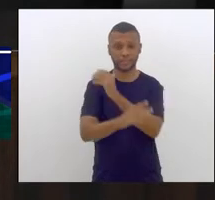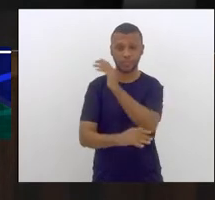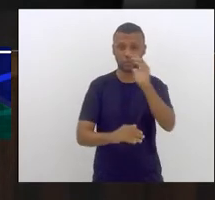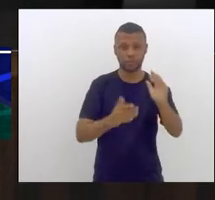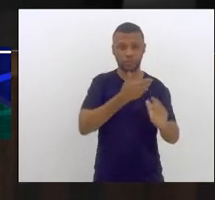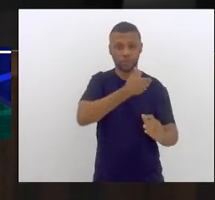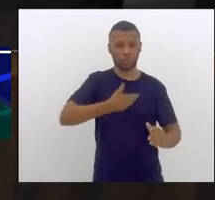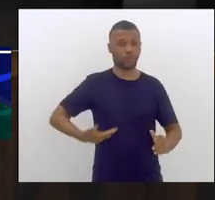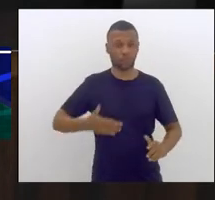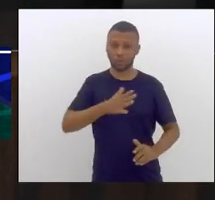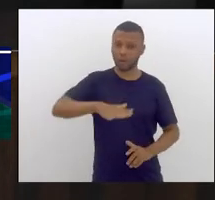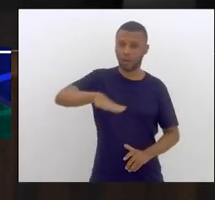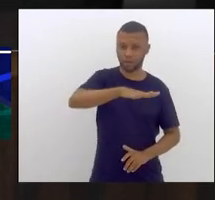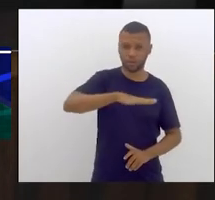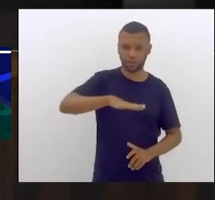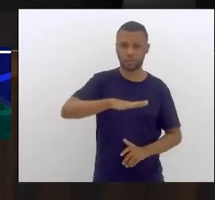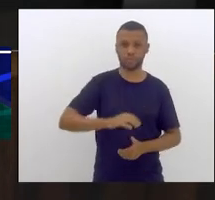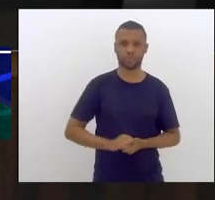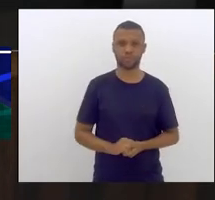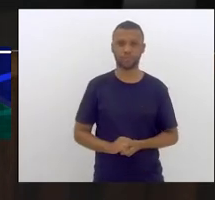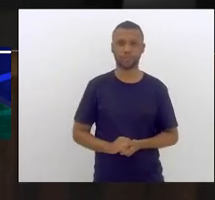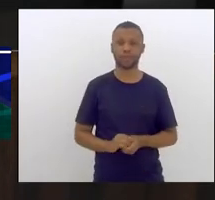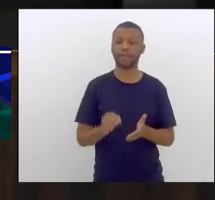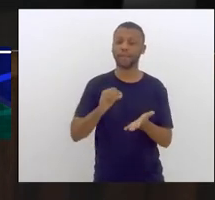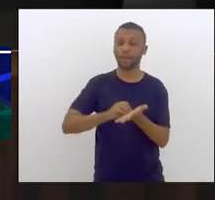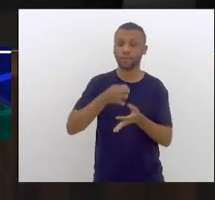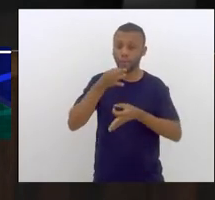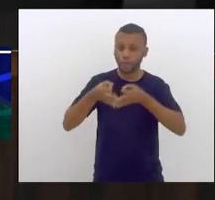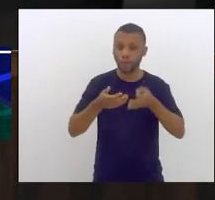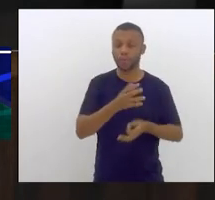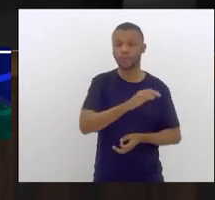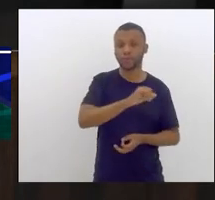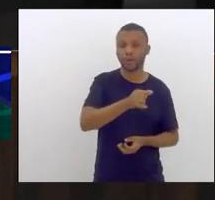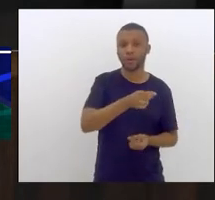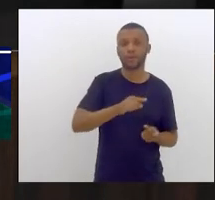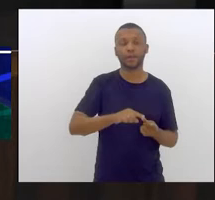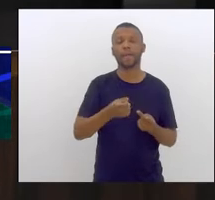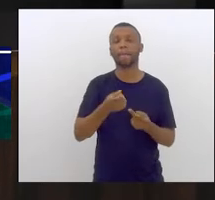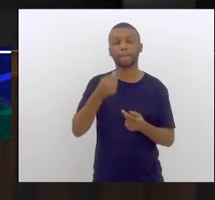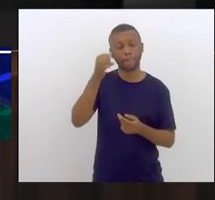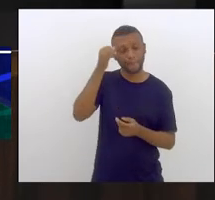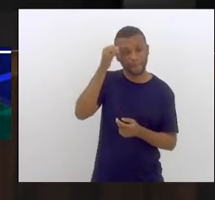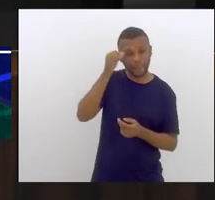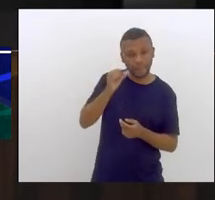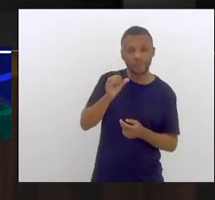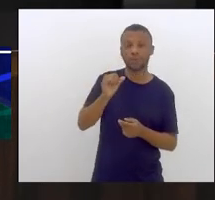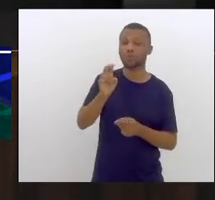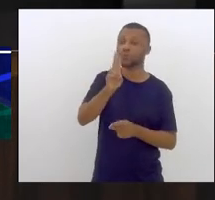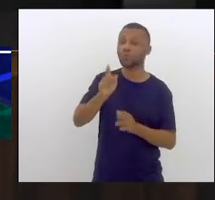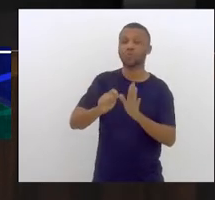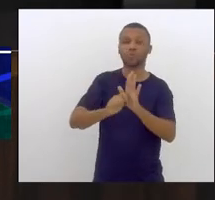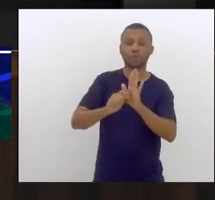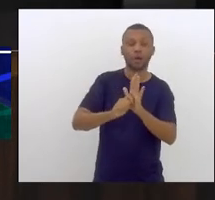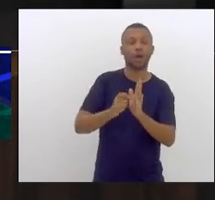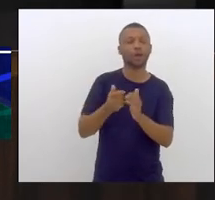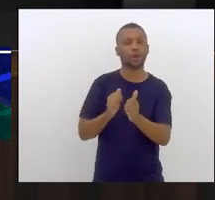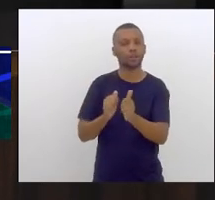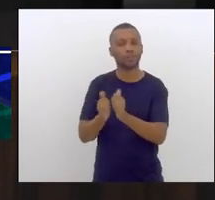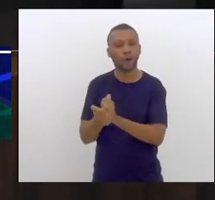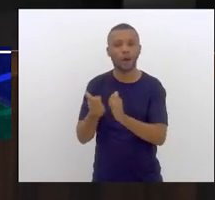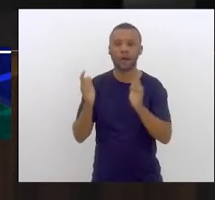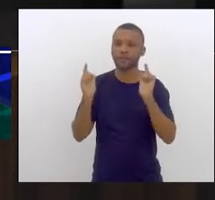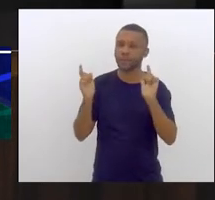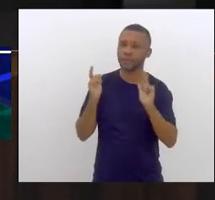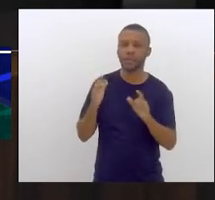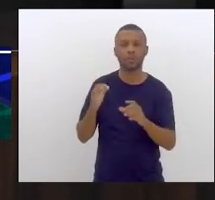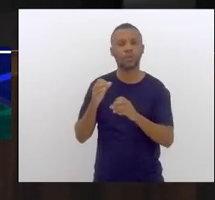fumégeros. Pendente de pareceres das comissões de Constituição e Justiça, de Prevenção, Uso de Droga, Dependente Químico em geral, de Esporte e Lazer e de Orçamento.